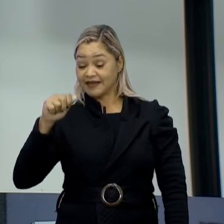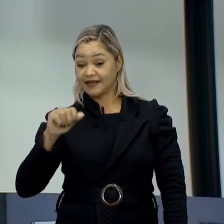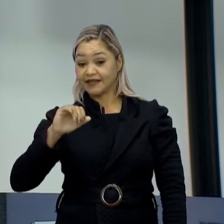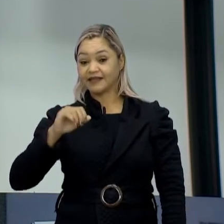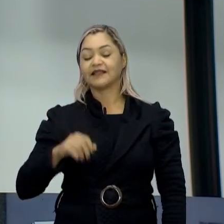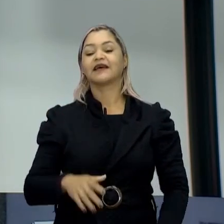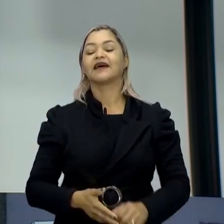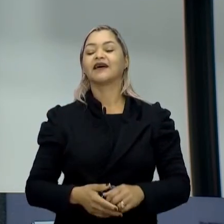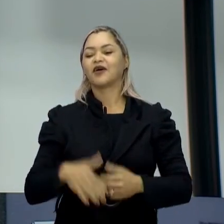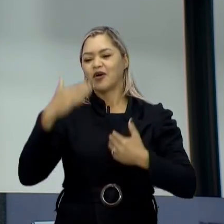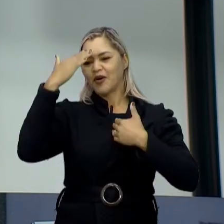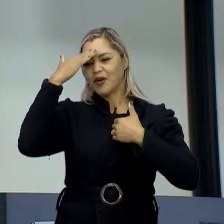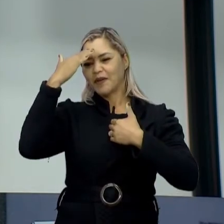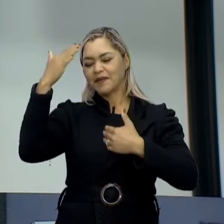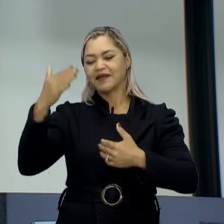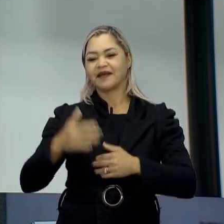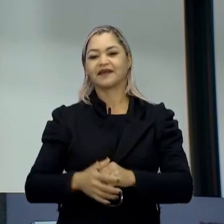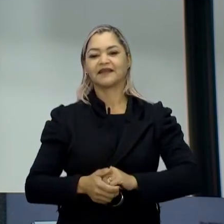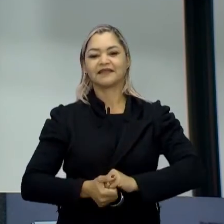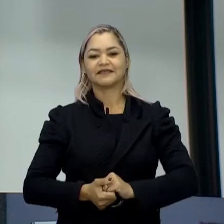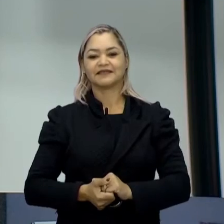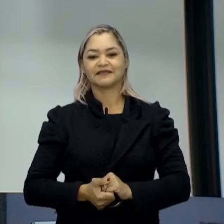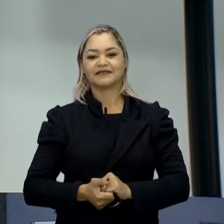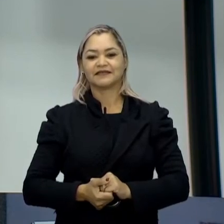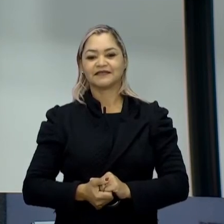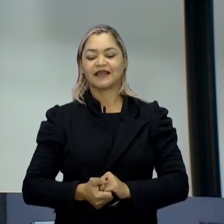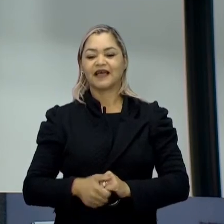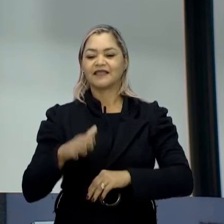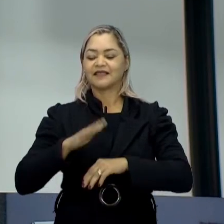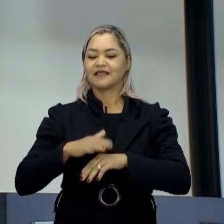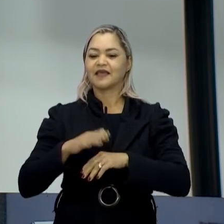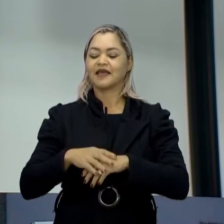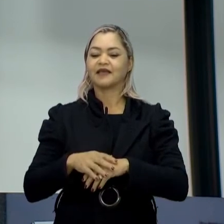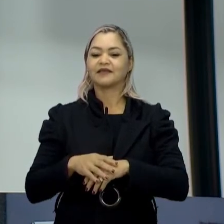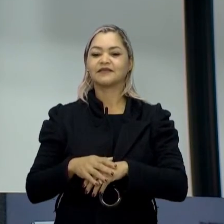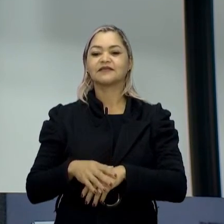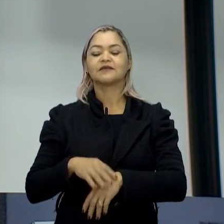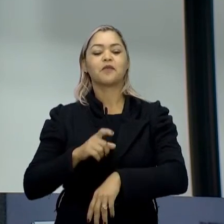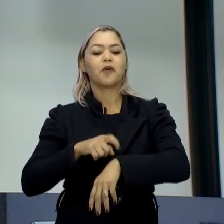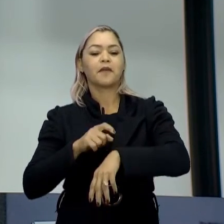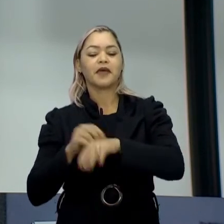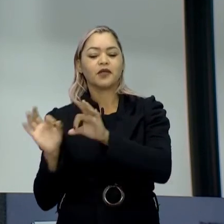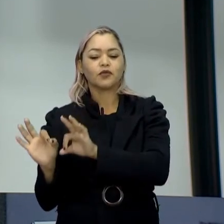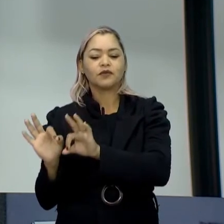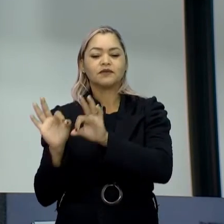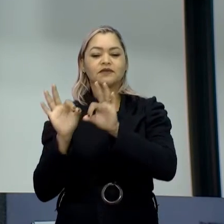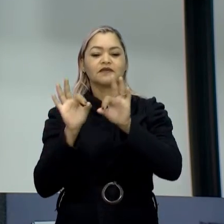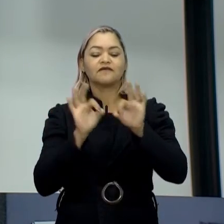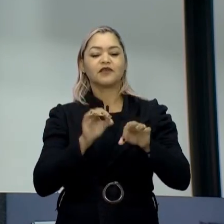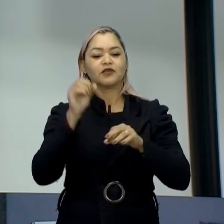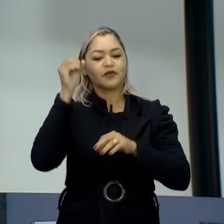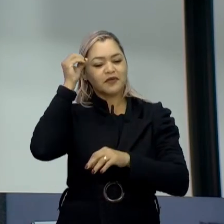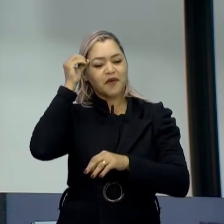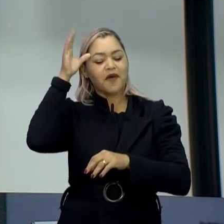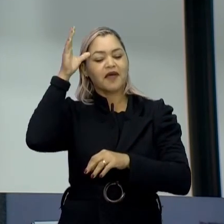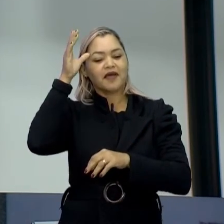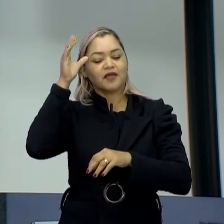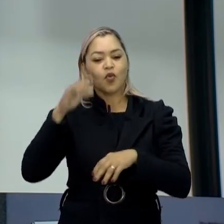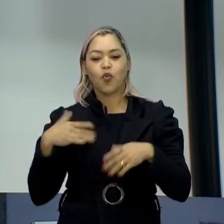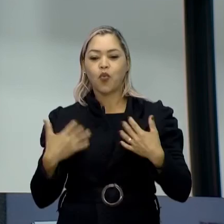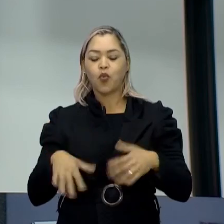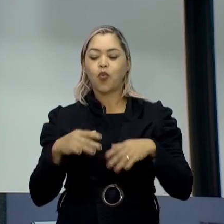Vou agradecer a ter me proporcionado essa externa, esse vídeo, esse conhecimento